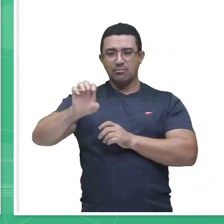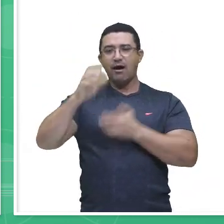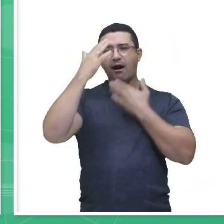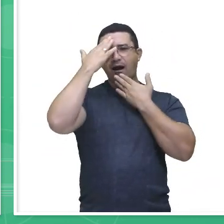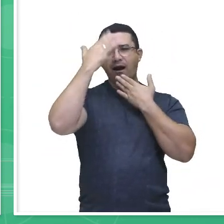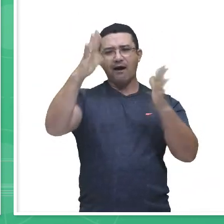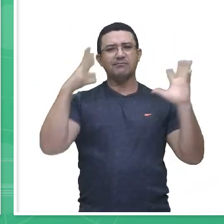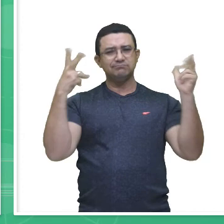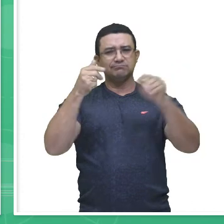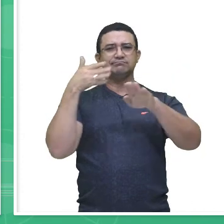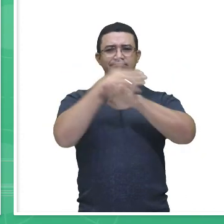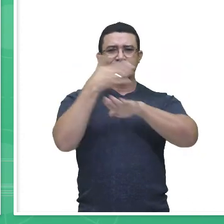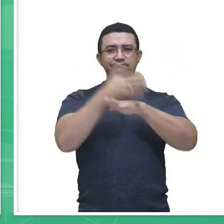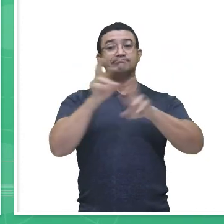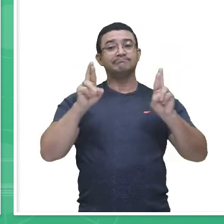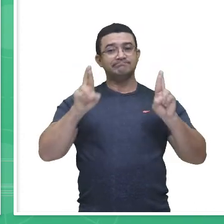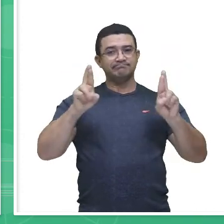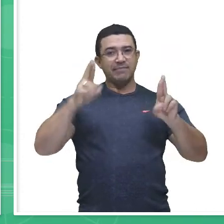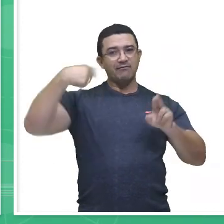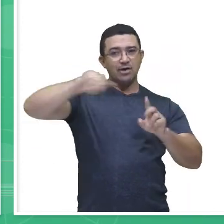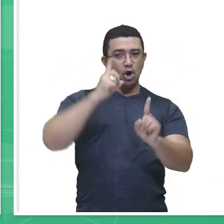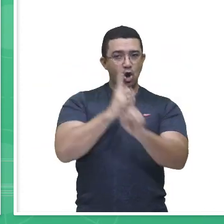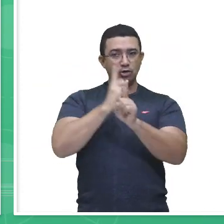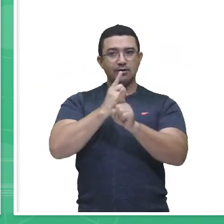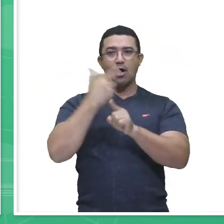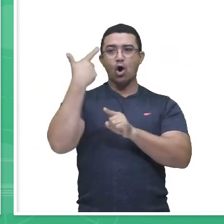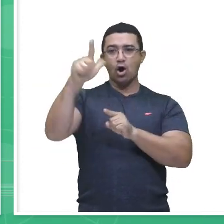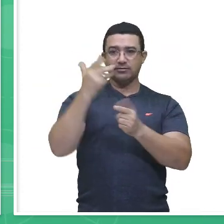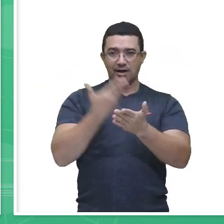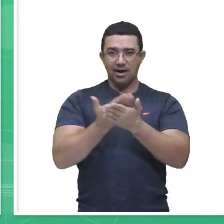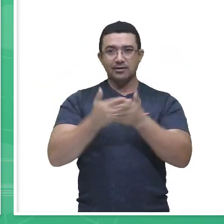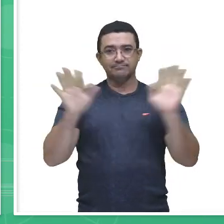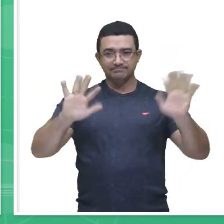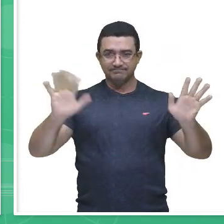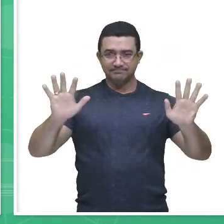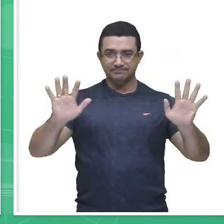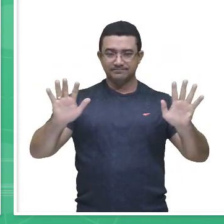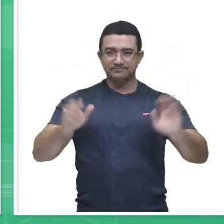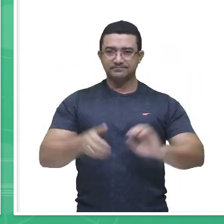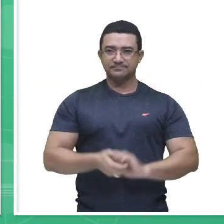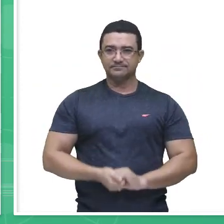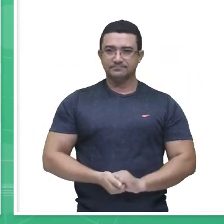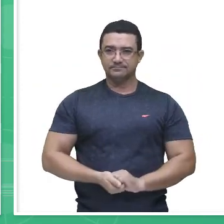Agradeço a participação de todos e espero encontrá-los em outra oportunidade. Até lá, gente. Tchau!